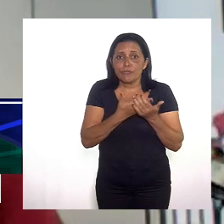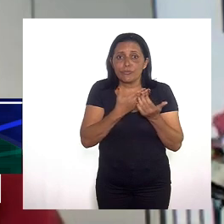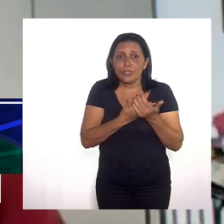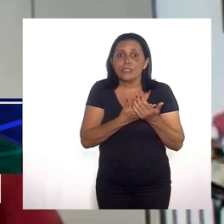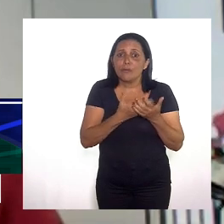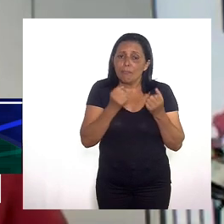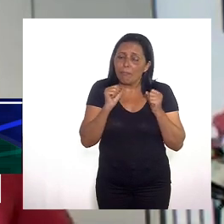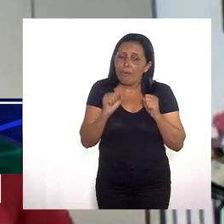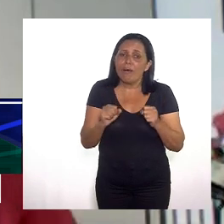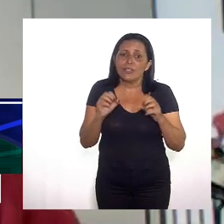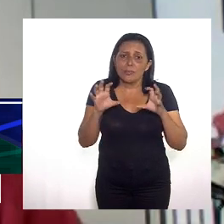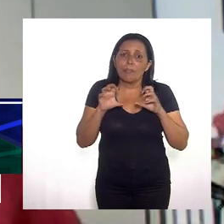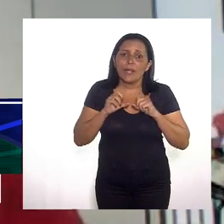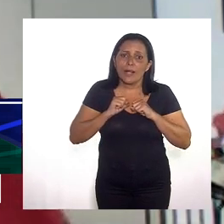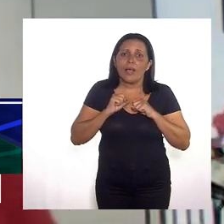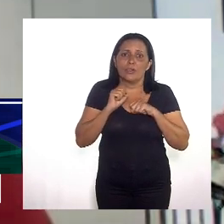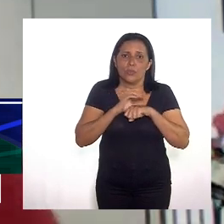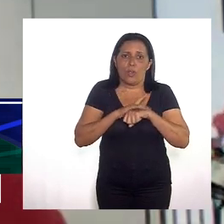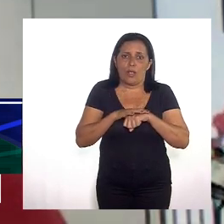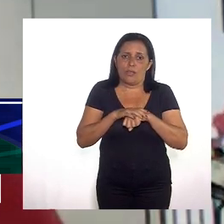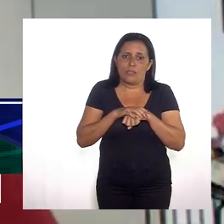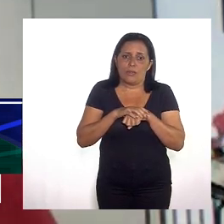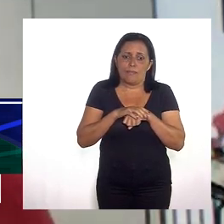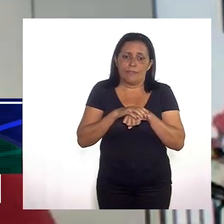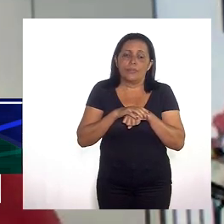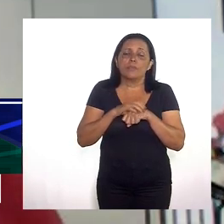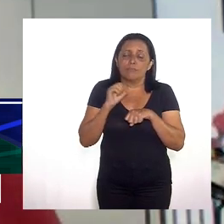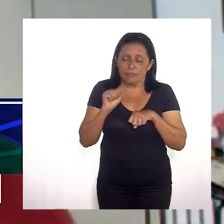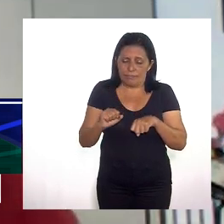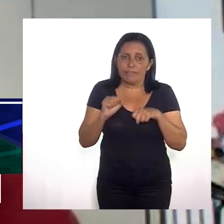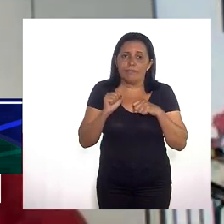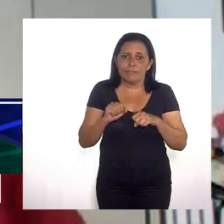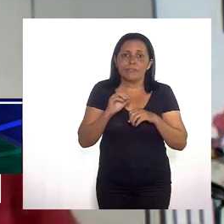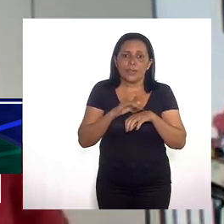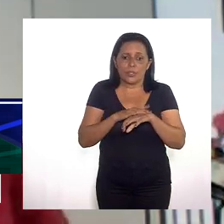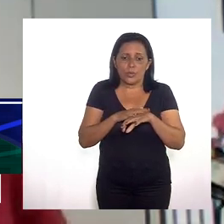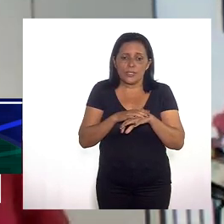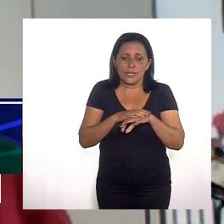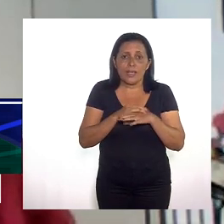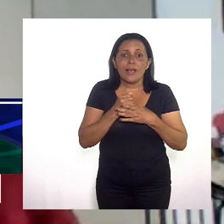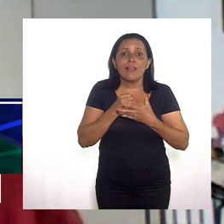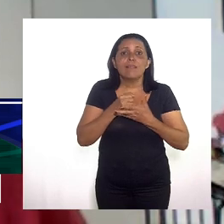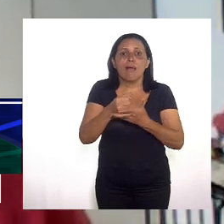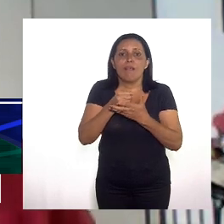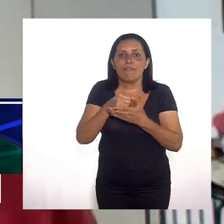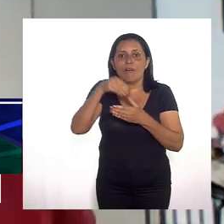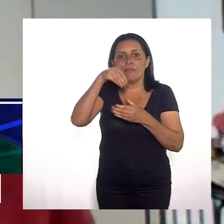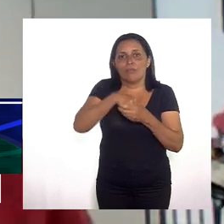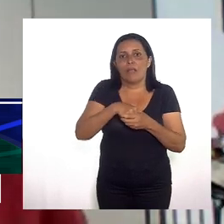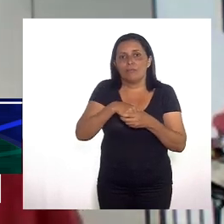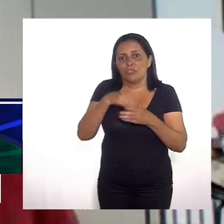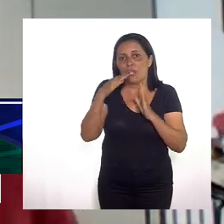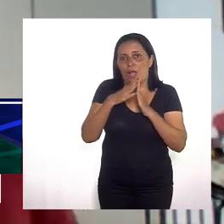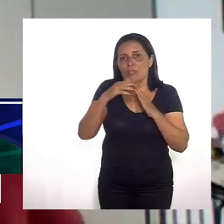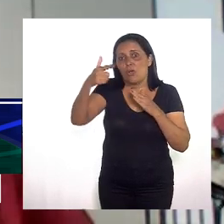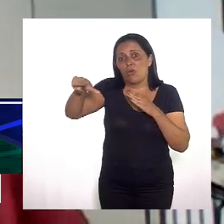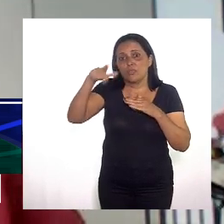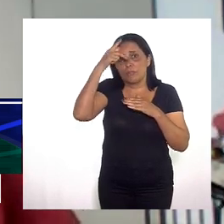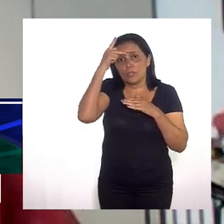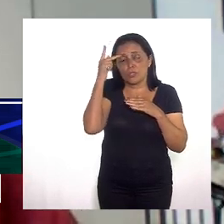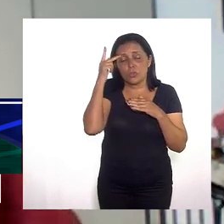podem pegar a doença, podem adoecer e podem levar o vírus para outras pessoas.